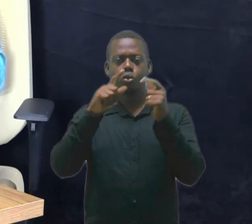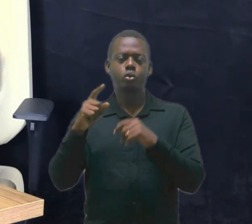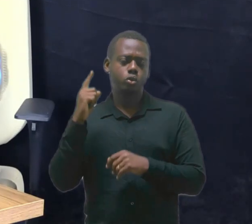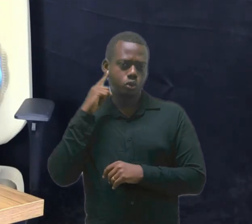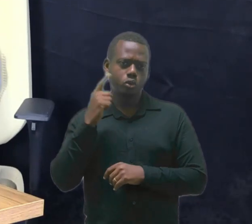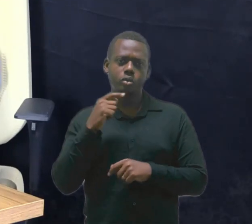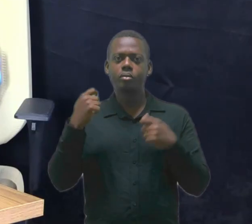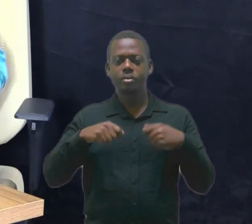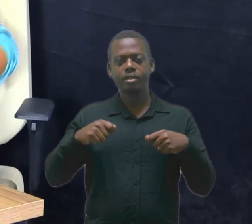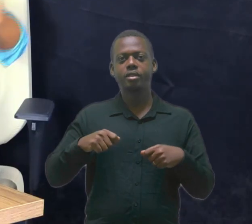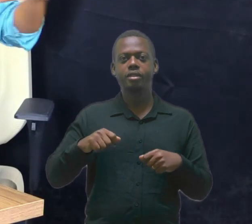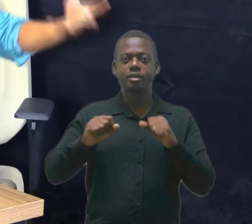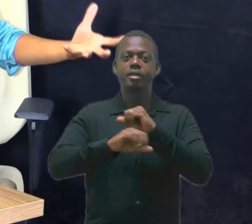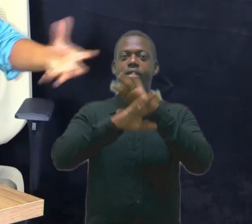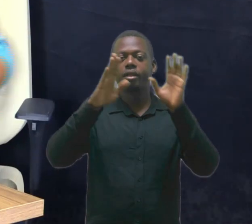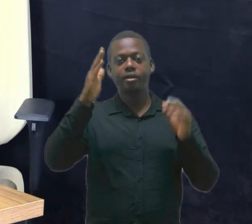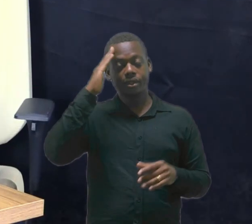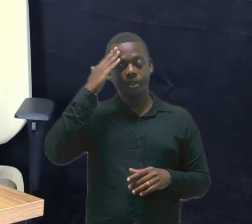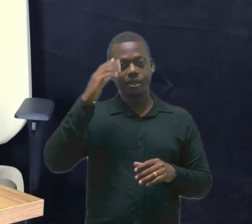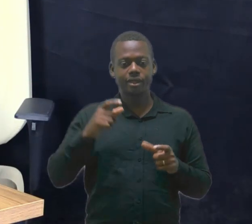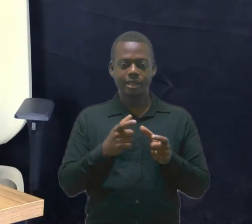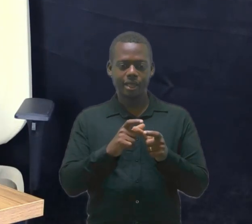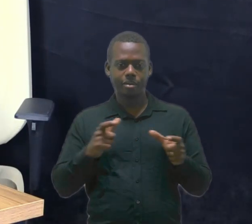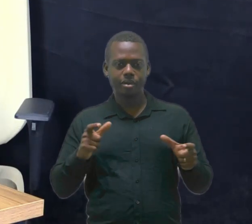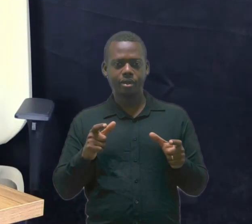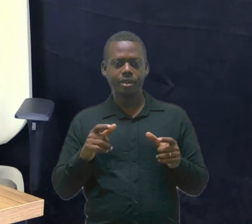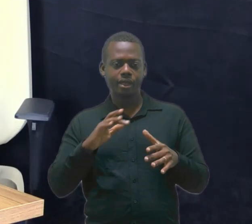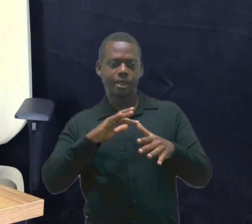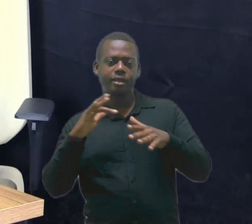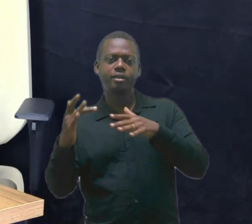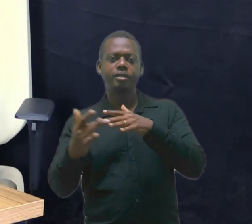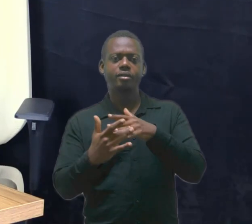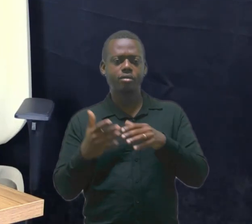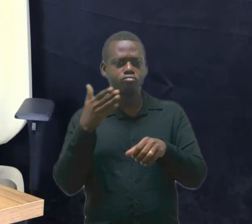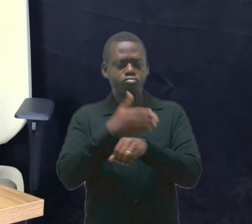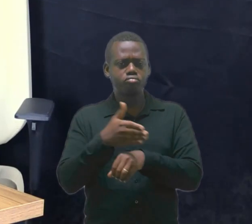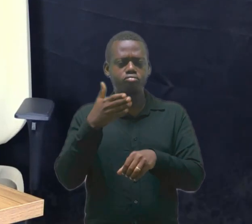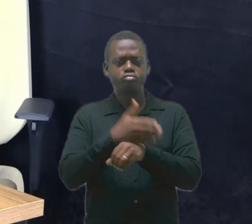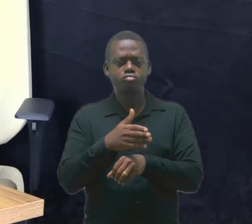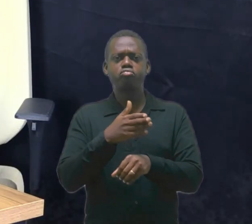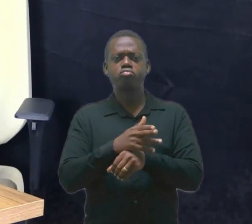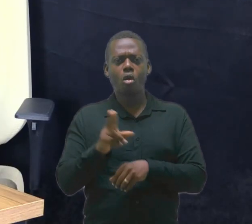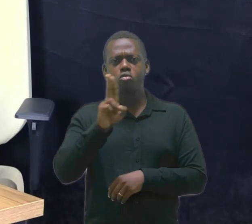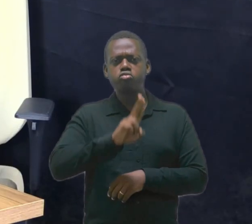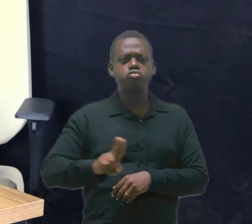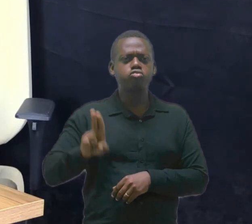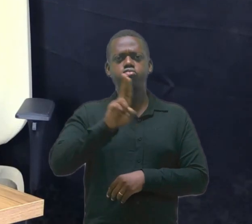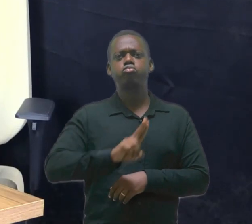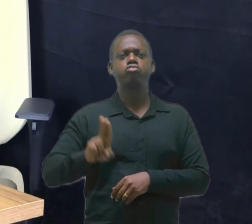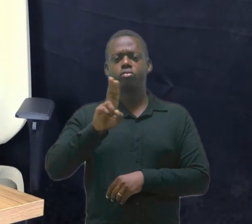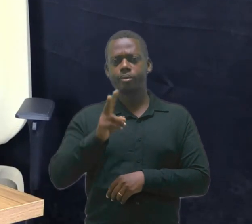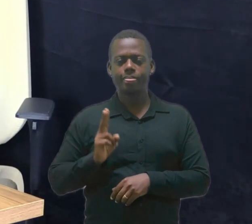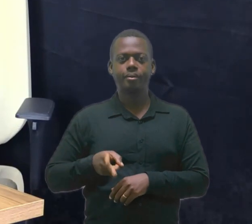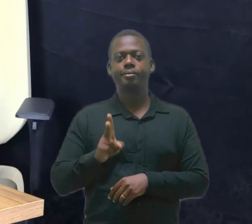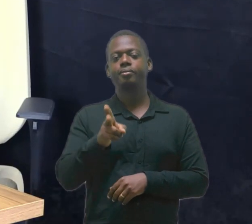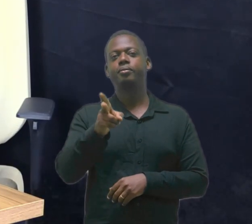Porque todos os surdos, ou bem a maioria, têm acesso às redes sociais. Os surdos utilizam muito, consomem muito redes sociais.